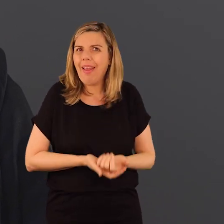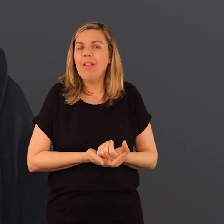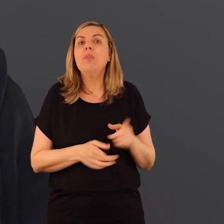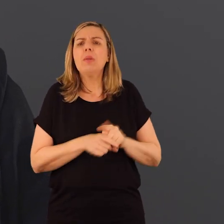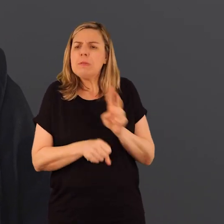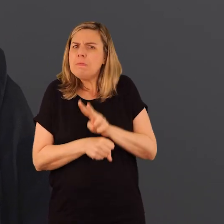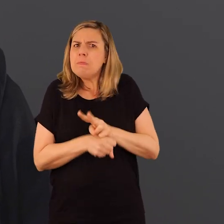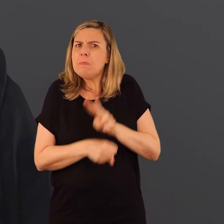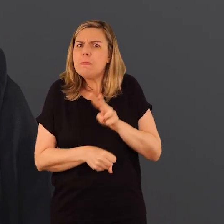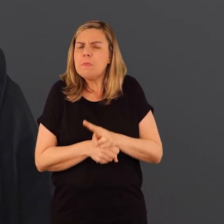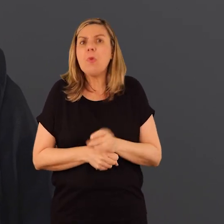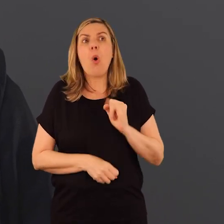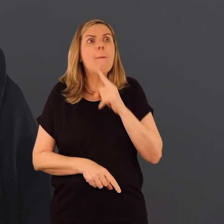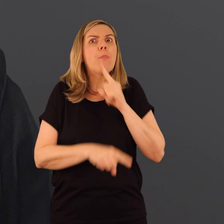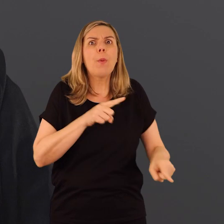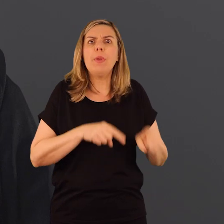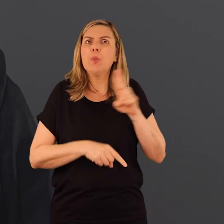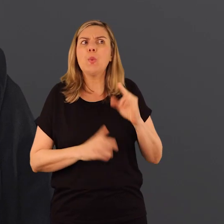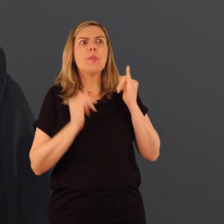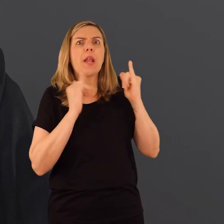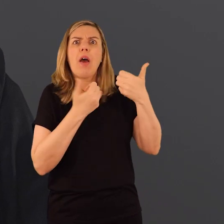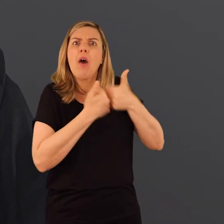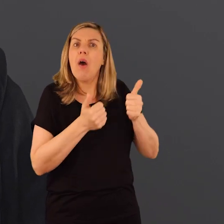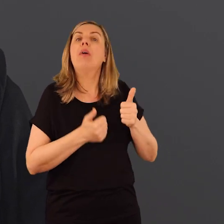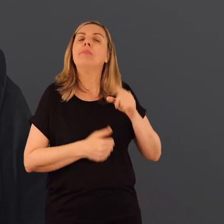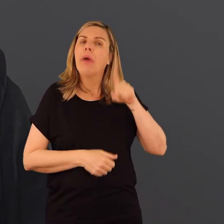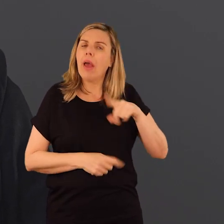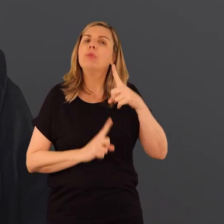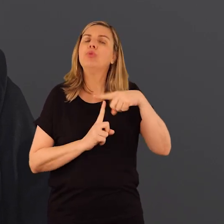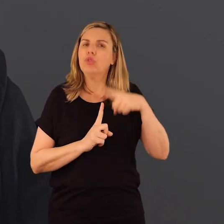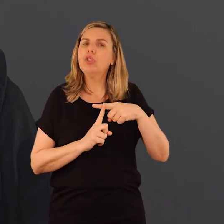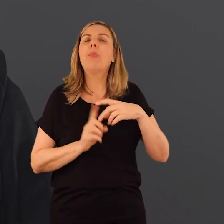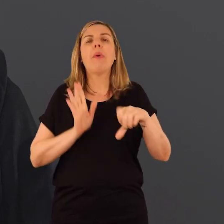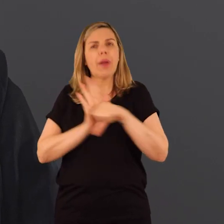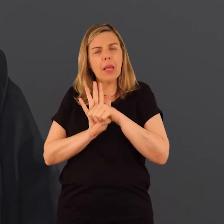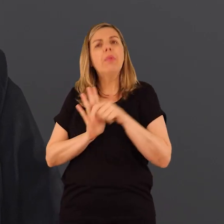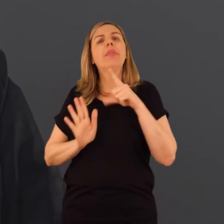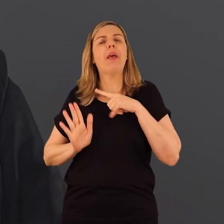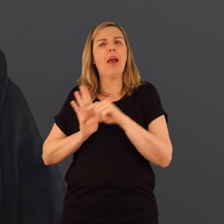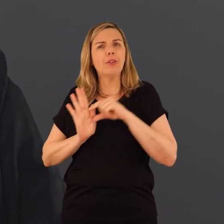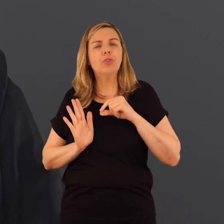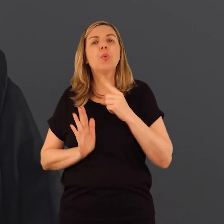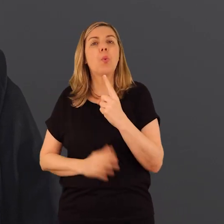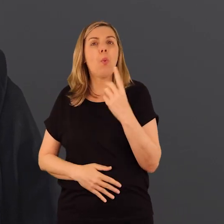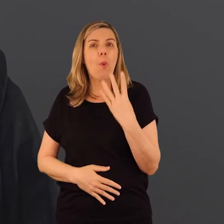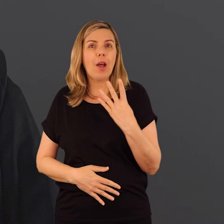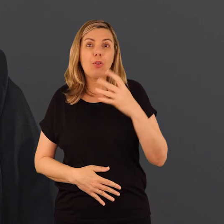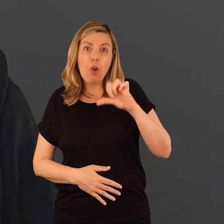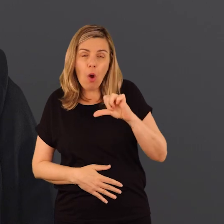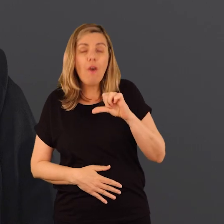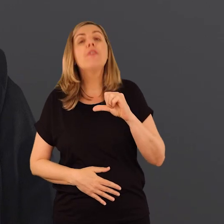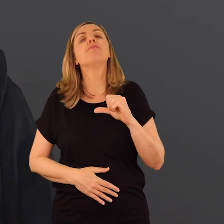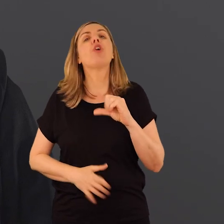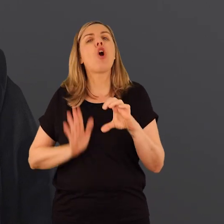ou do cerceamento do uso de transporte, são modalidades do crime previsto no artigo 149 do Código